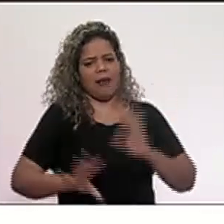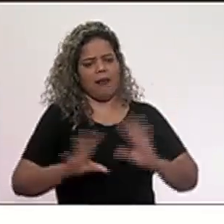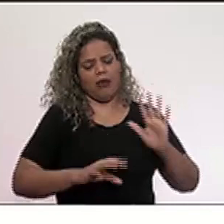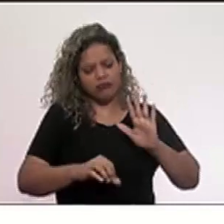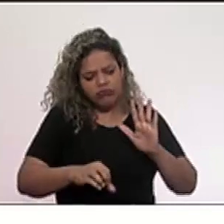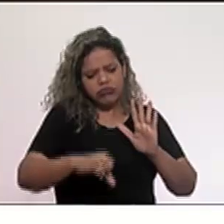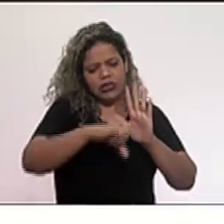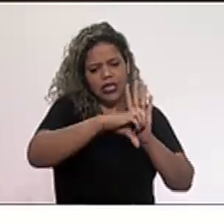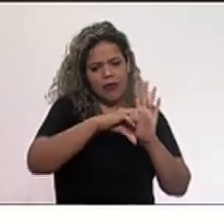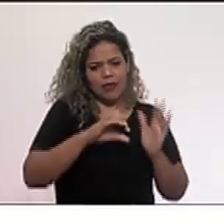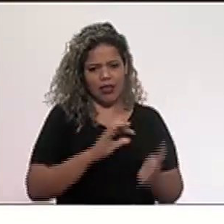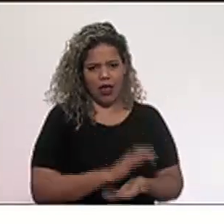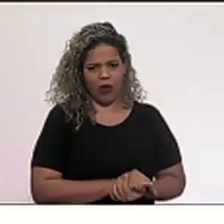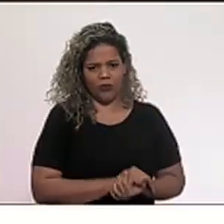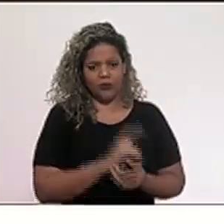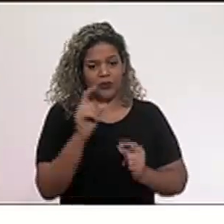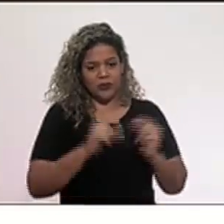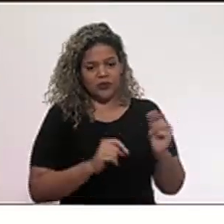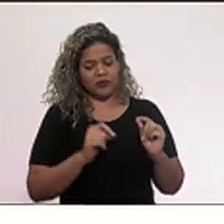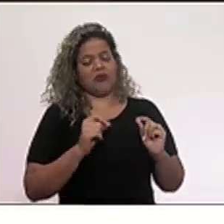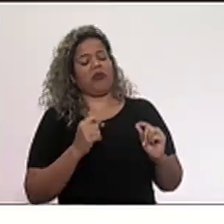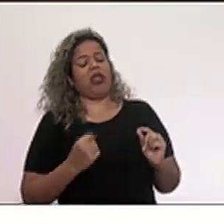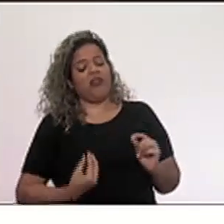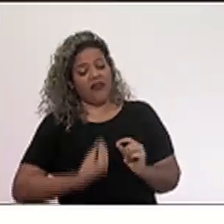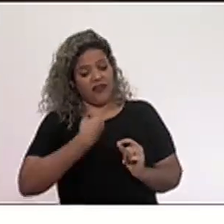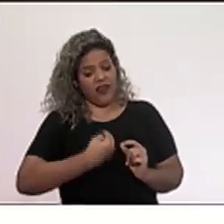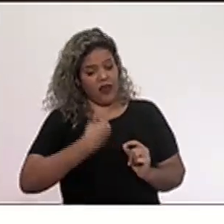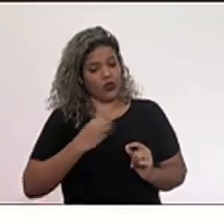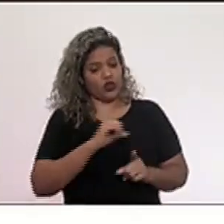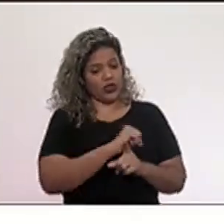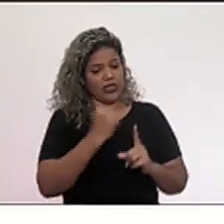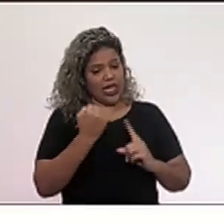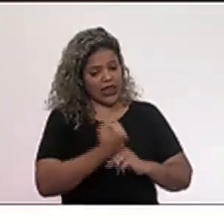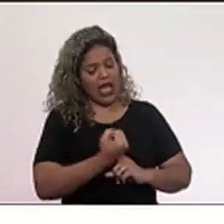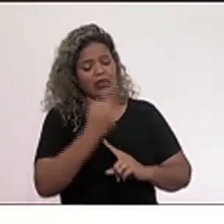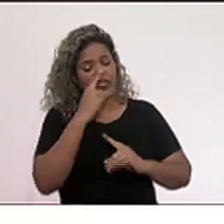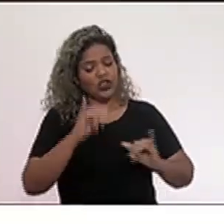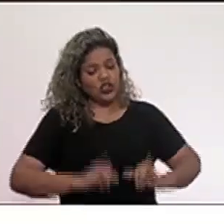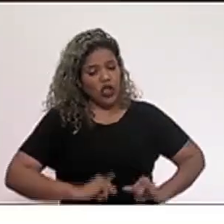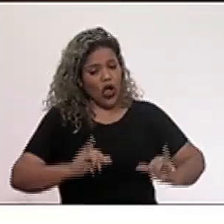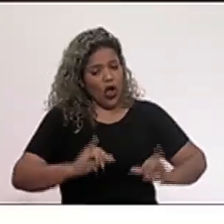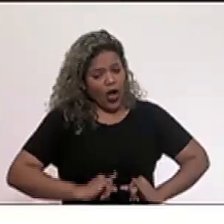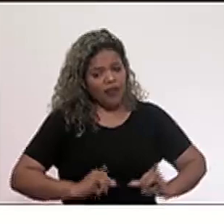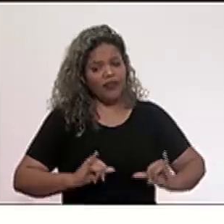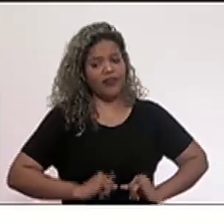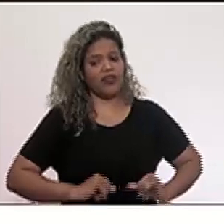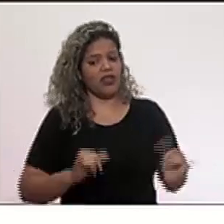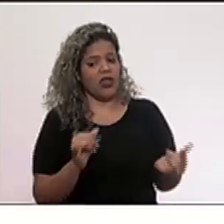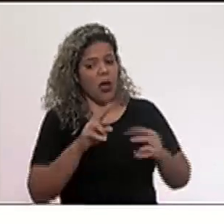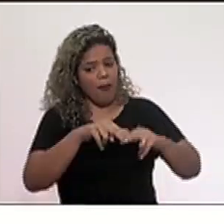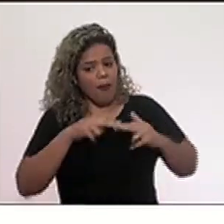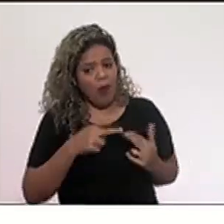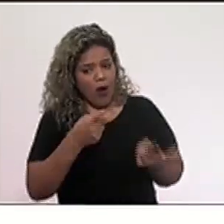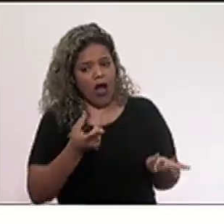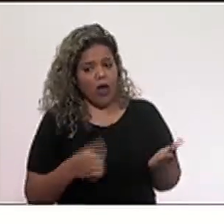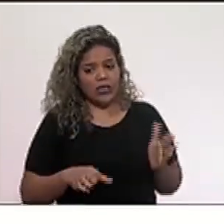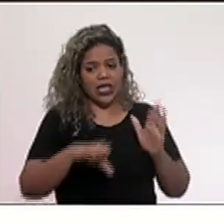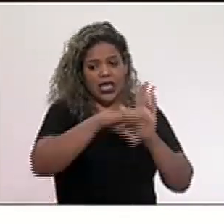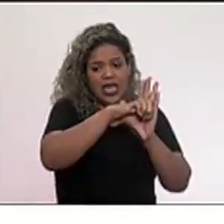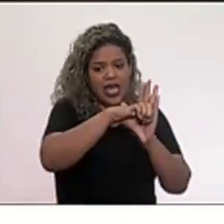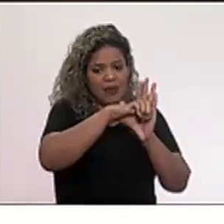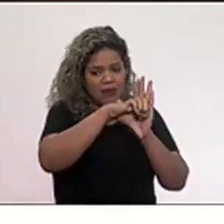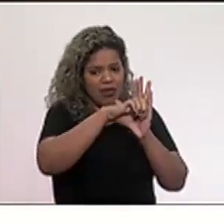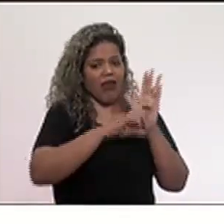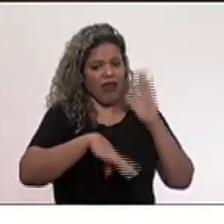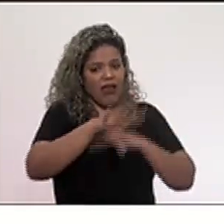no Brasil. Nós vivemos uma sociedade que agoniza em razão da criminalidade que